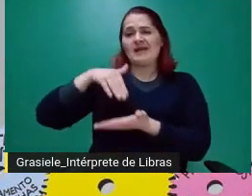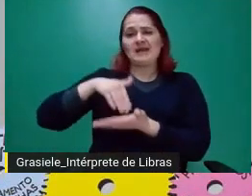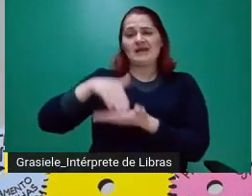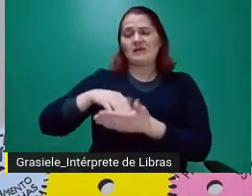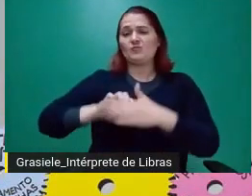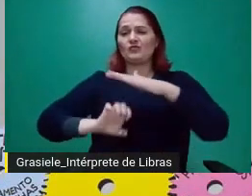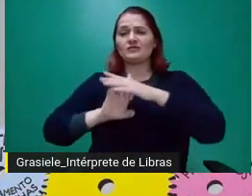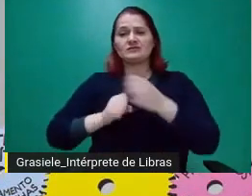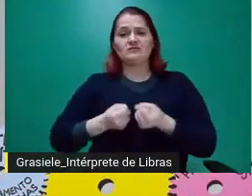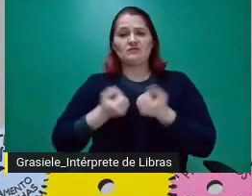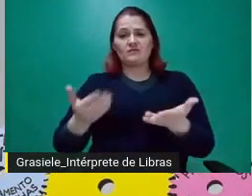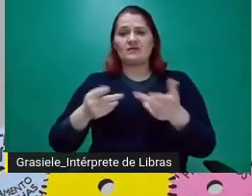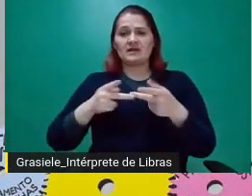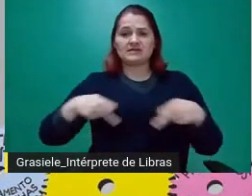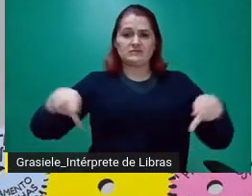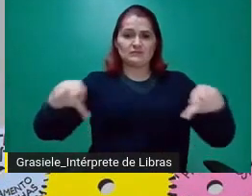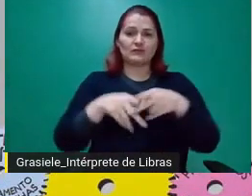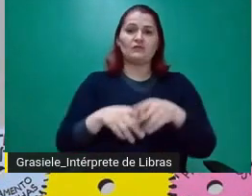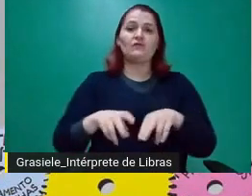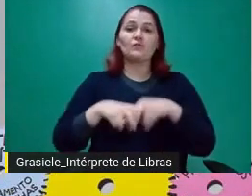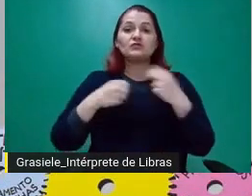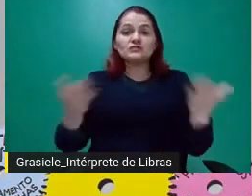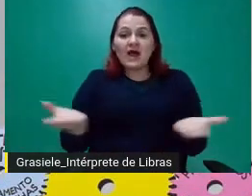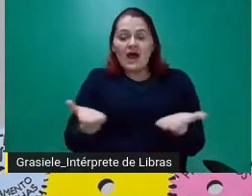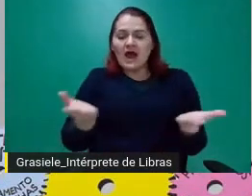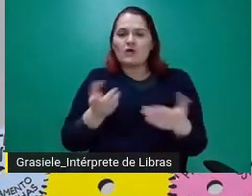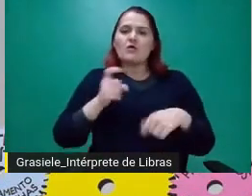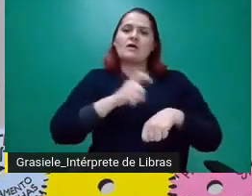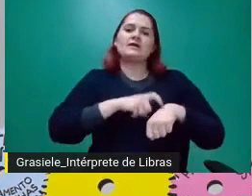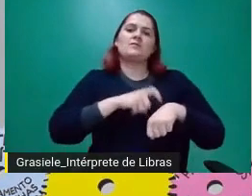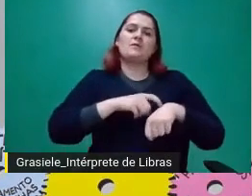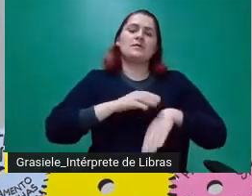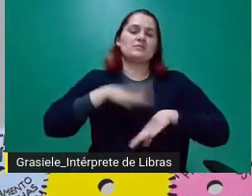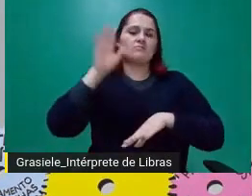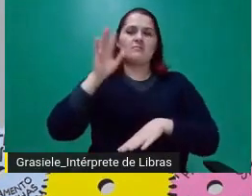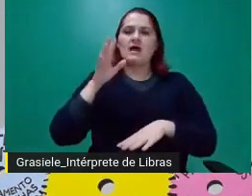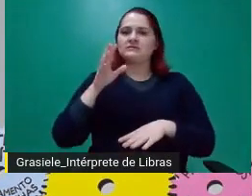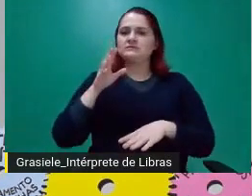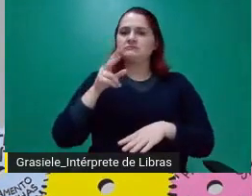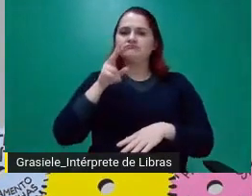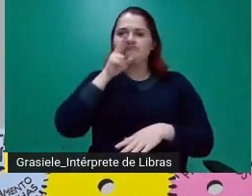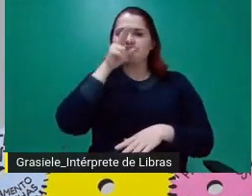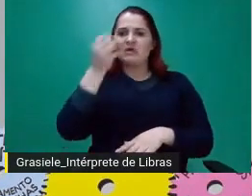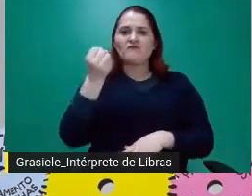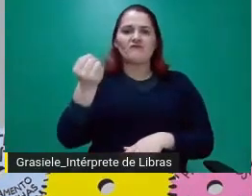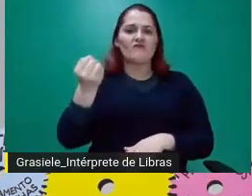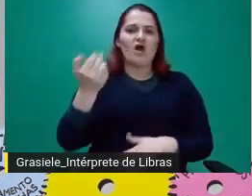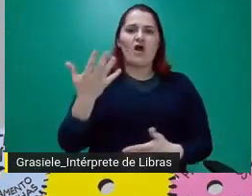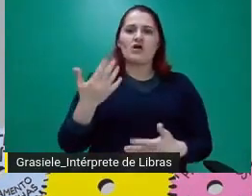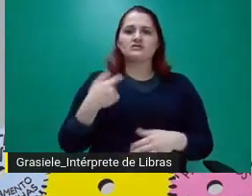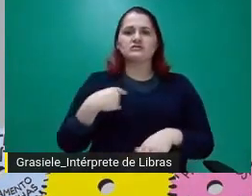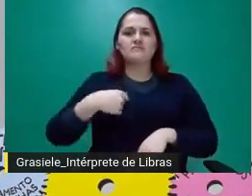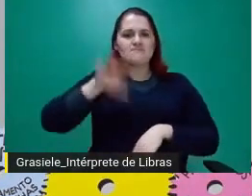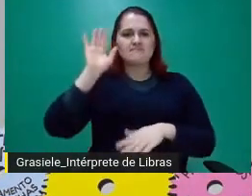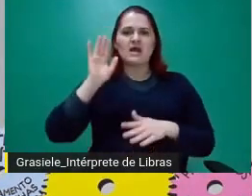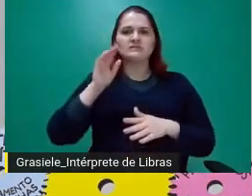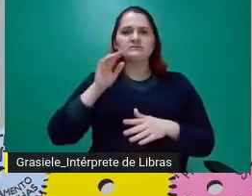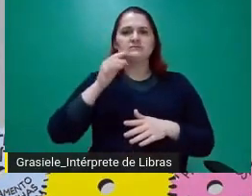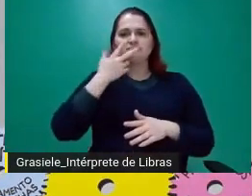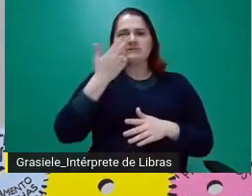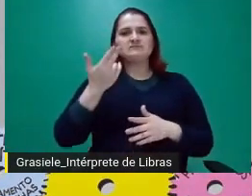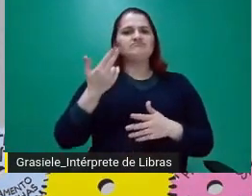Então, é uma etapa mais agressiva, é uma etapa de mais desespero do capital, porque a sua crise tem se aprofundado.